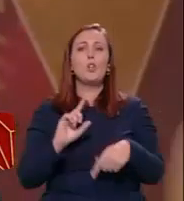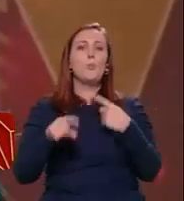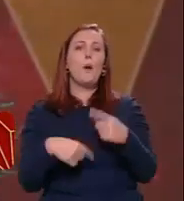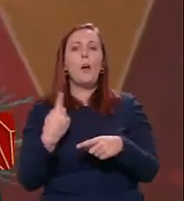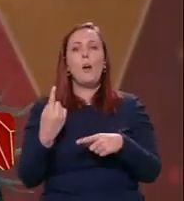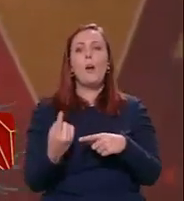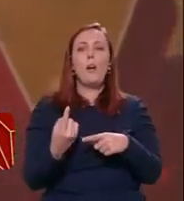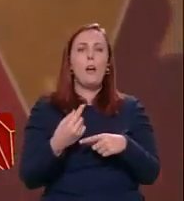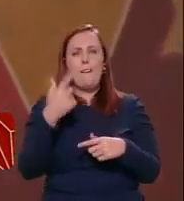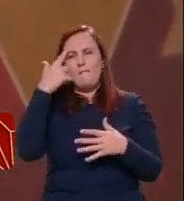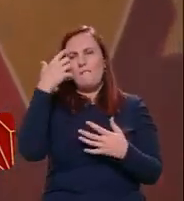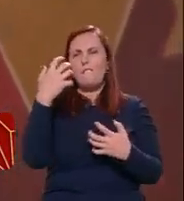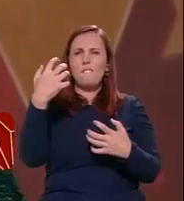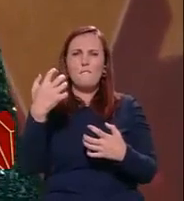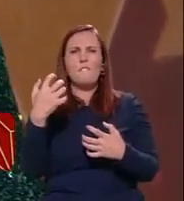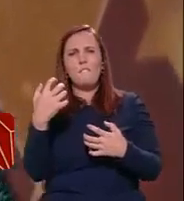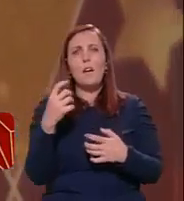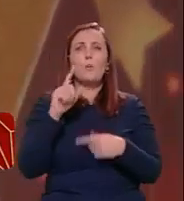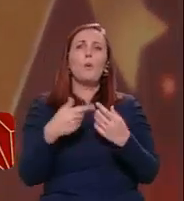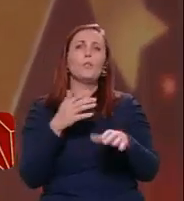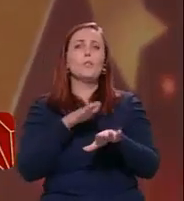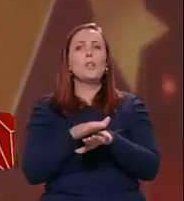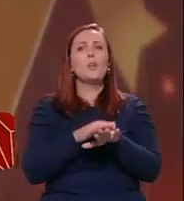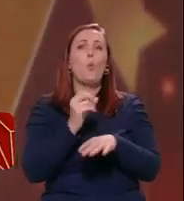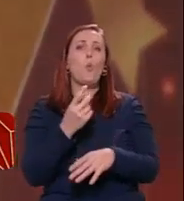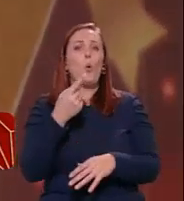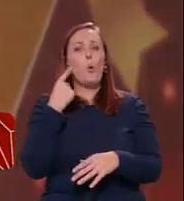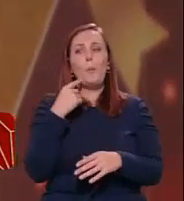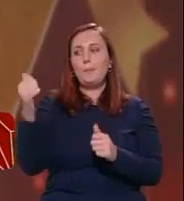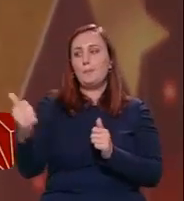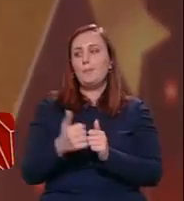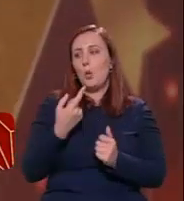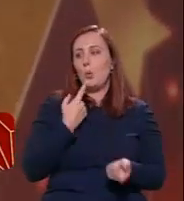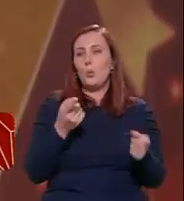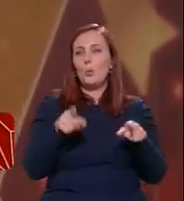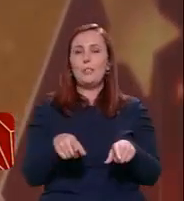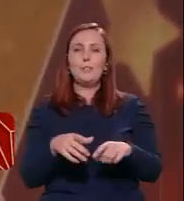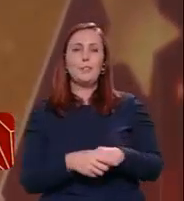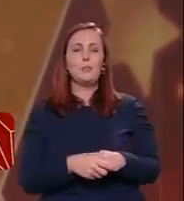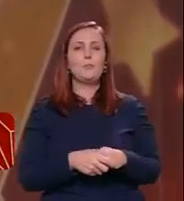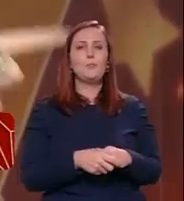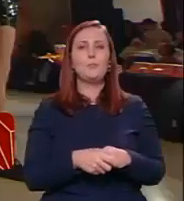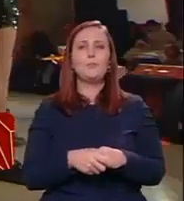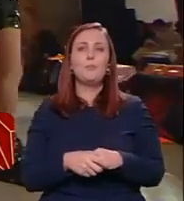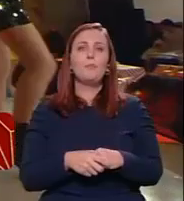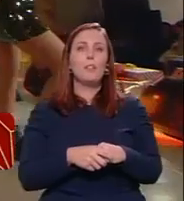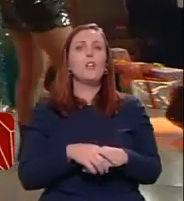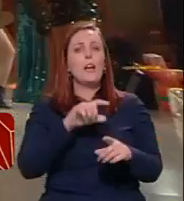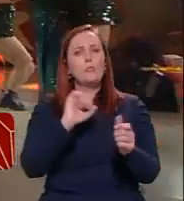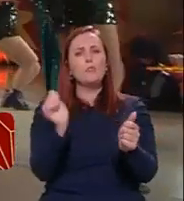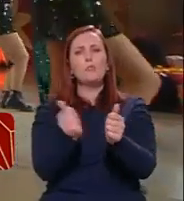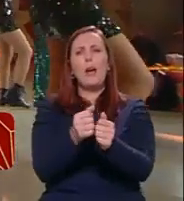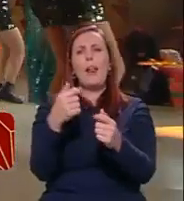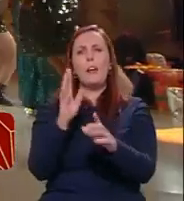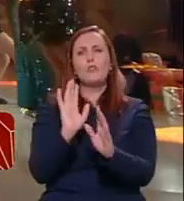Depois vem a ressaca, só terça ou quarta é que tu voltas por mim. Ela já estás